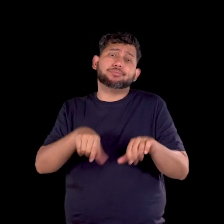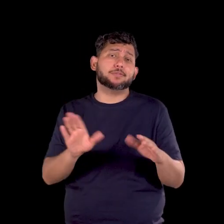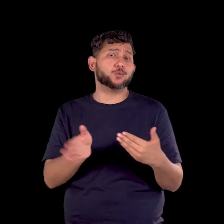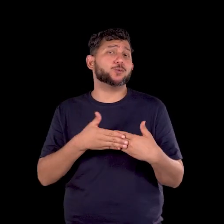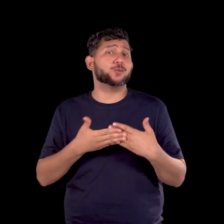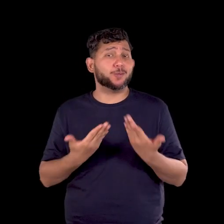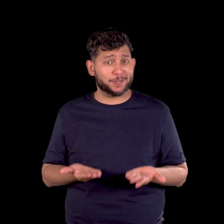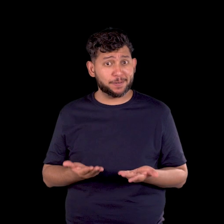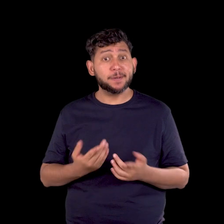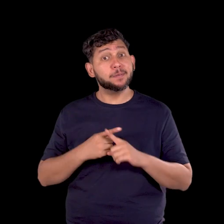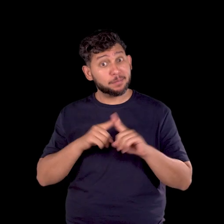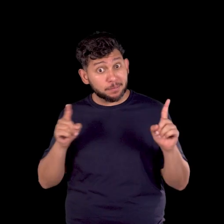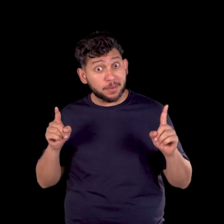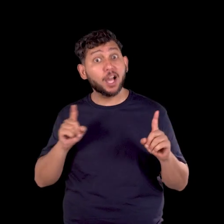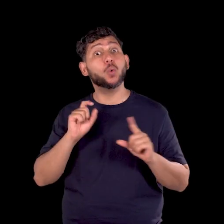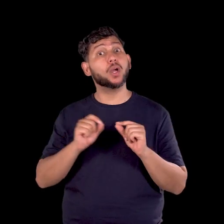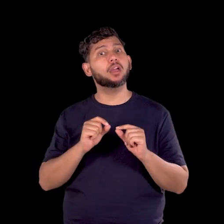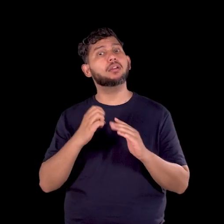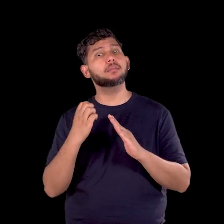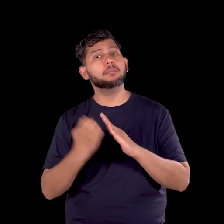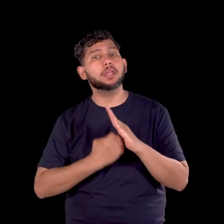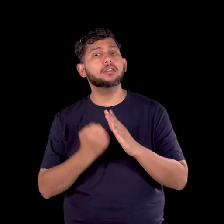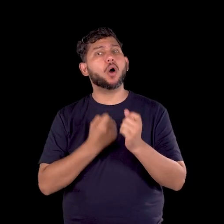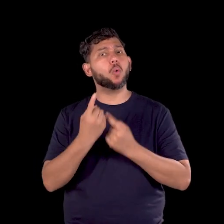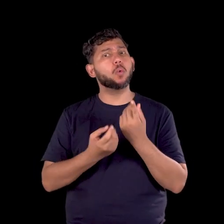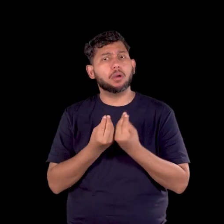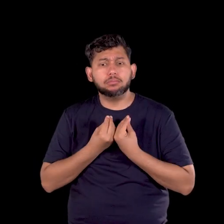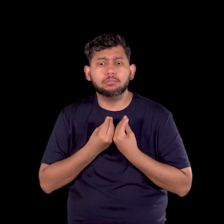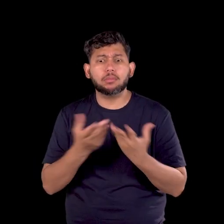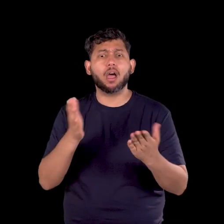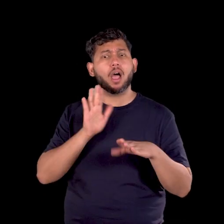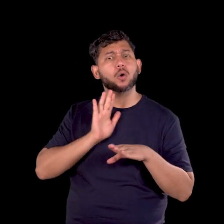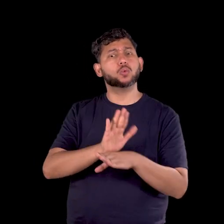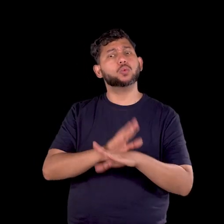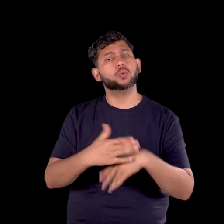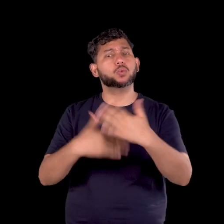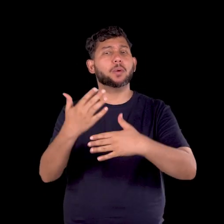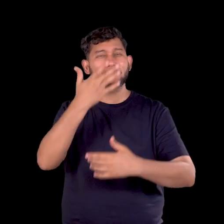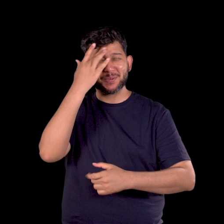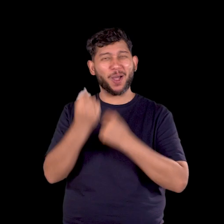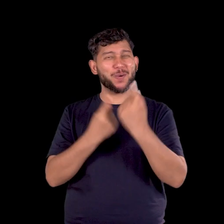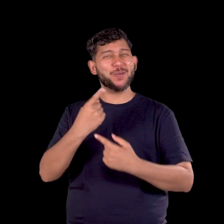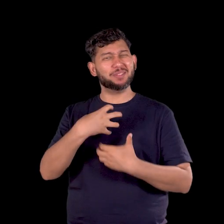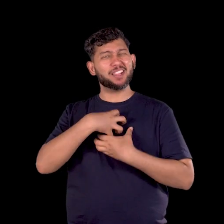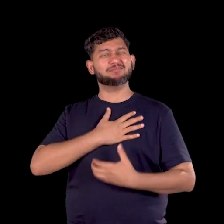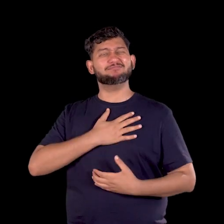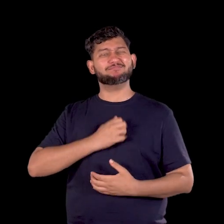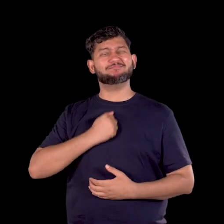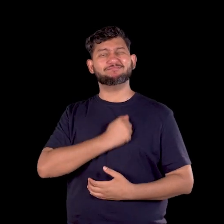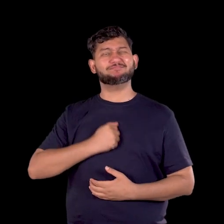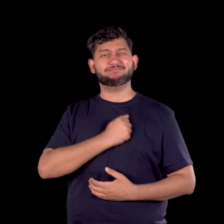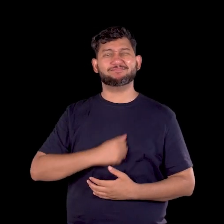pioneiras, mas por diferentes motivos encerraram suas operações. Porém, deixaram um legado importante para o setor